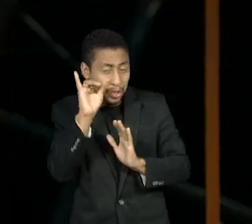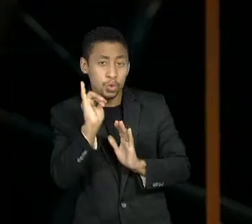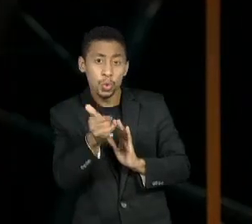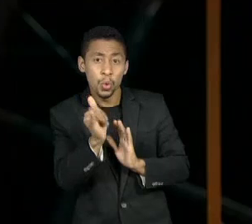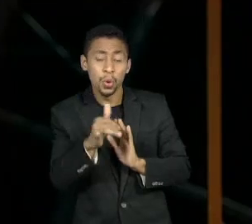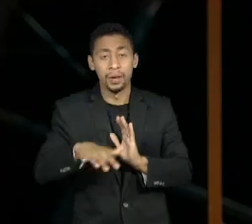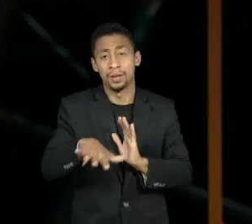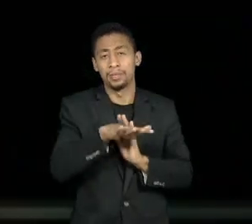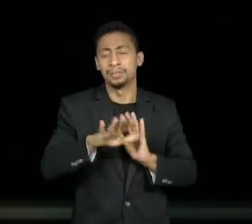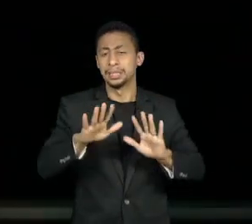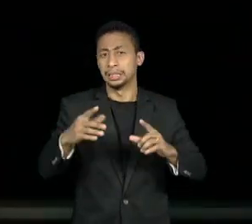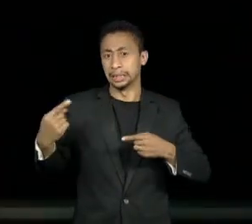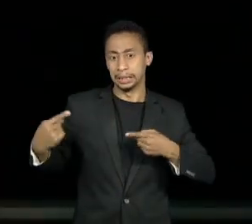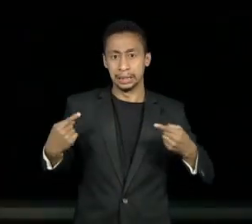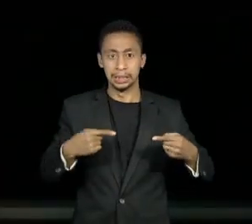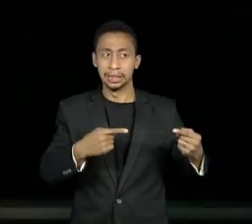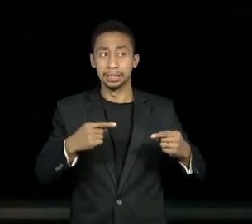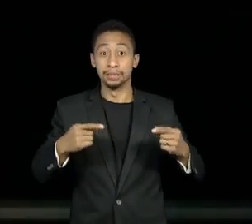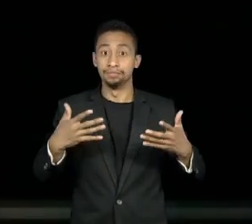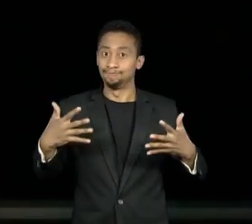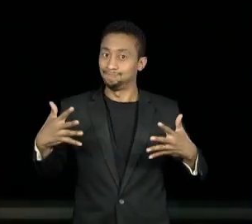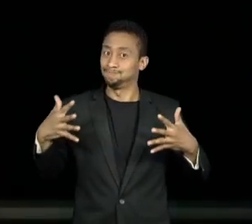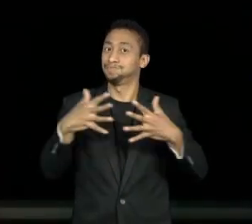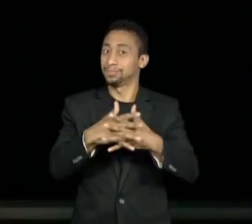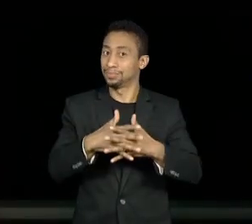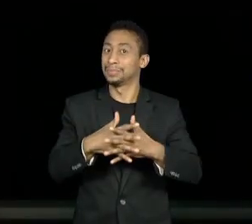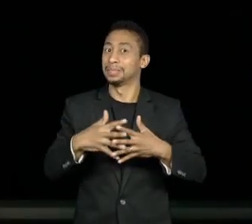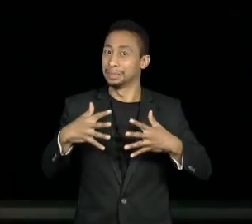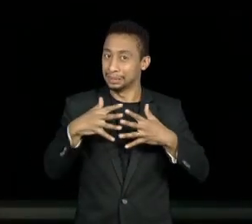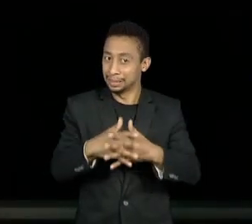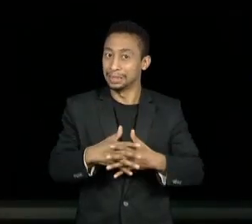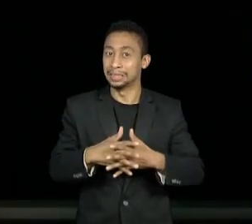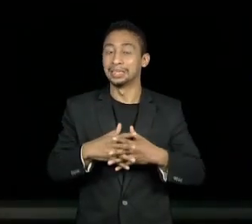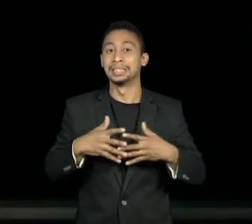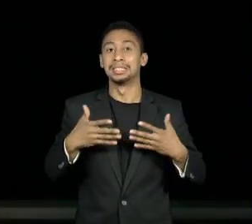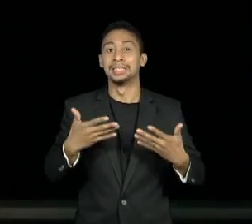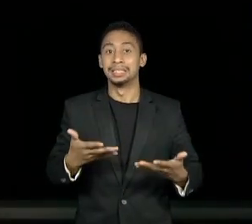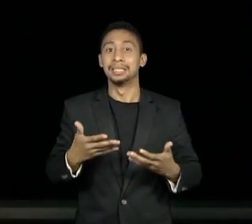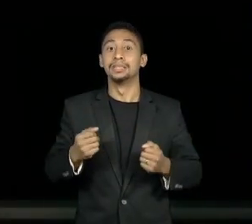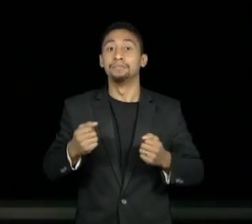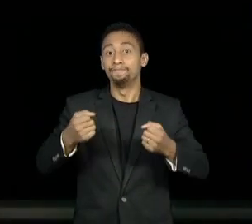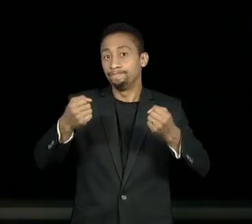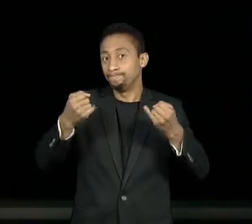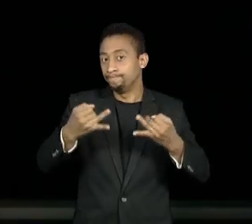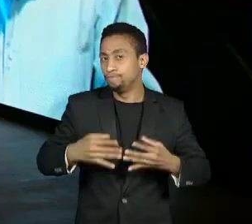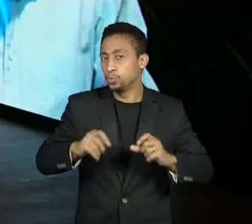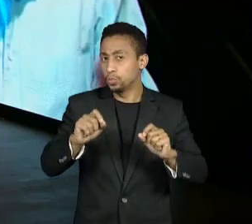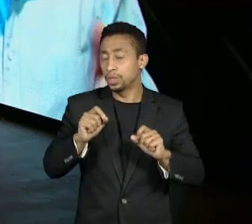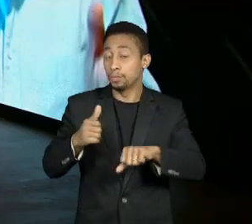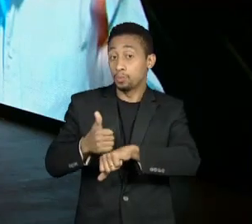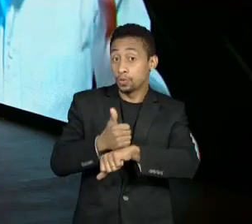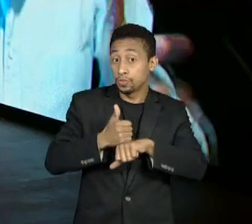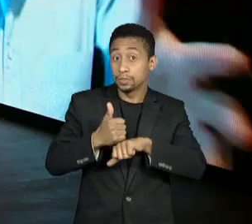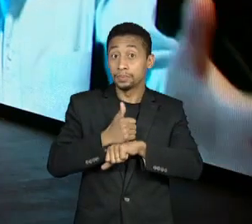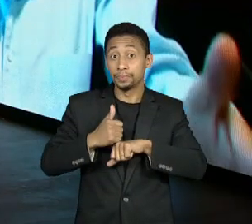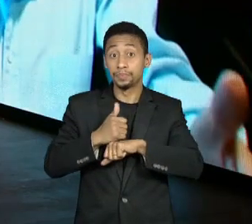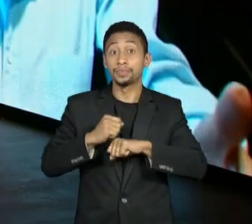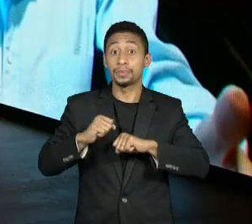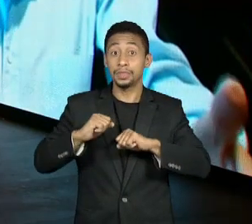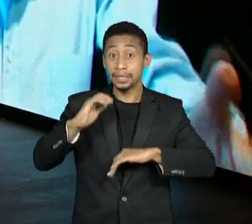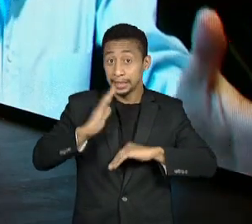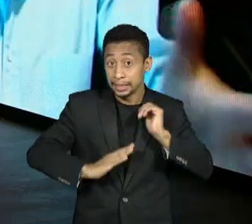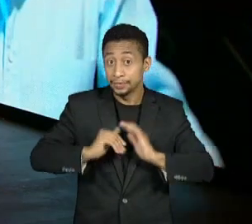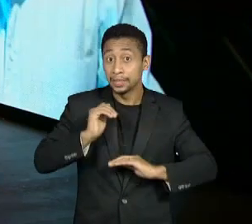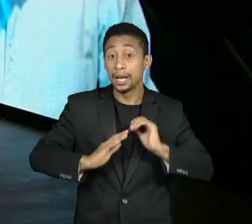nacionalista, você era confundido, realmente. A gente estava falando de profissão, de atividade, de